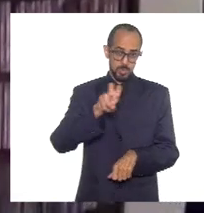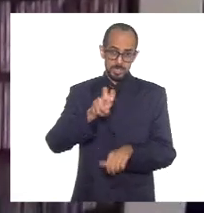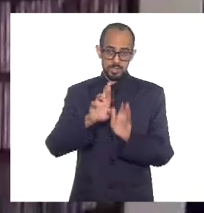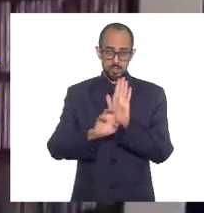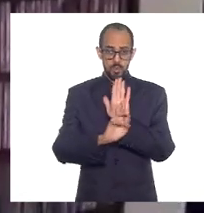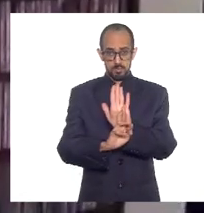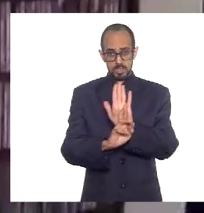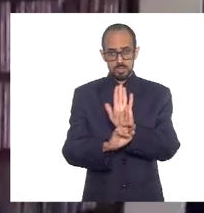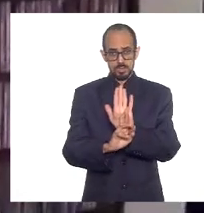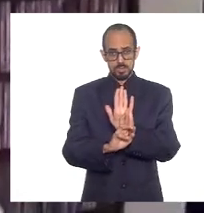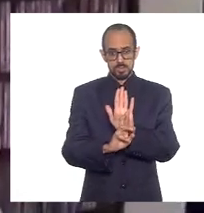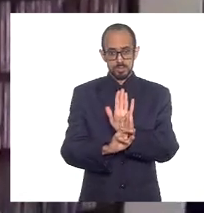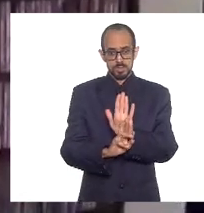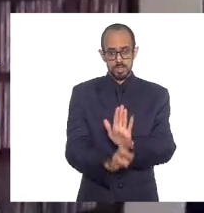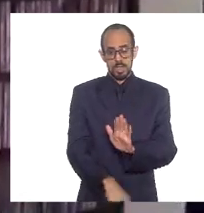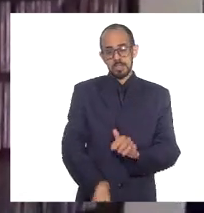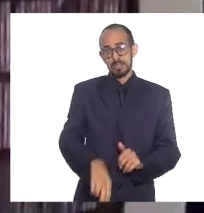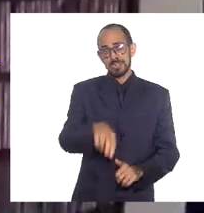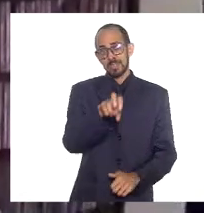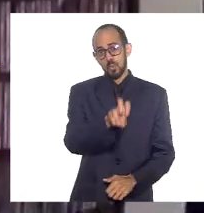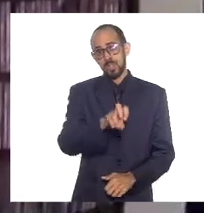membros,